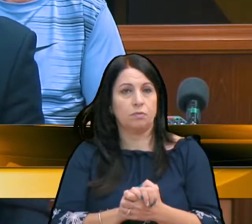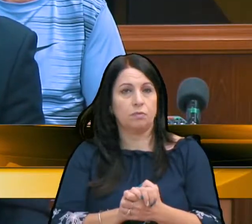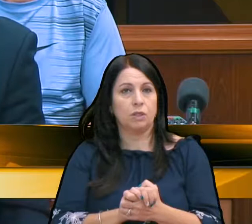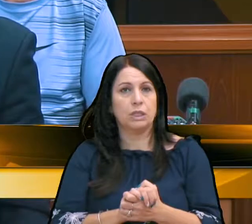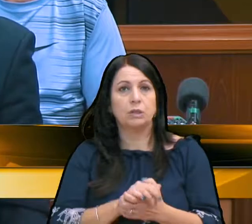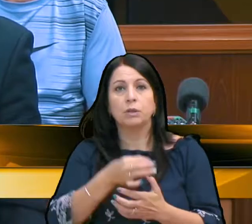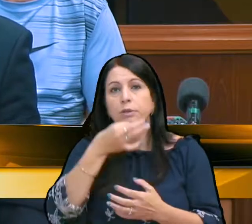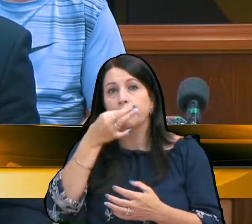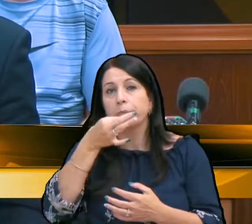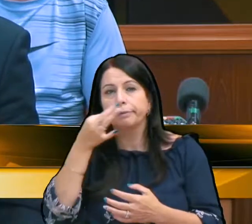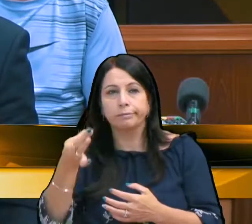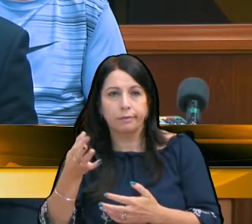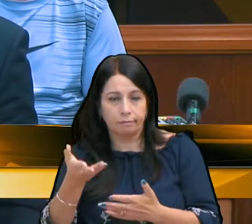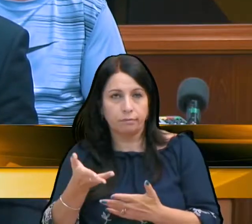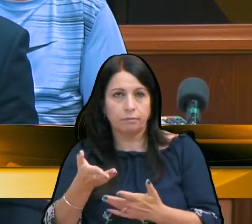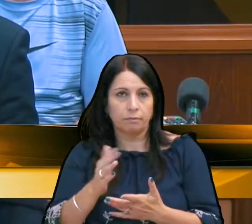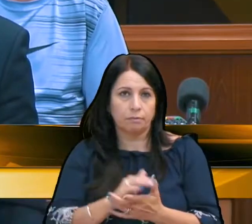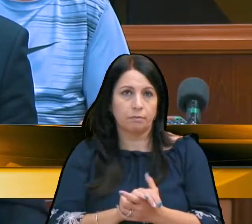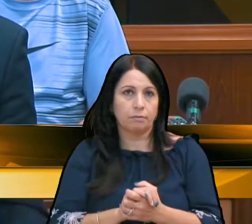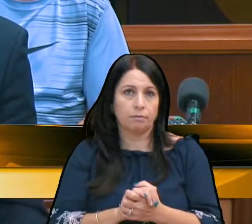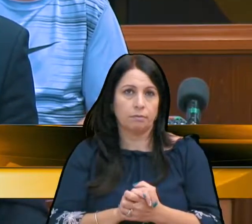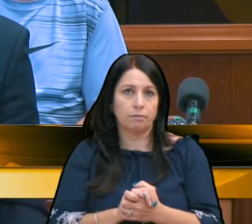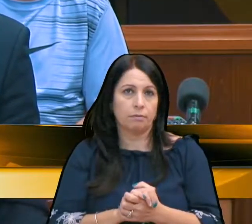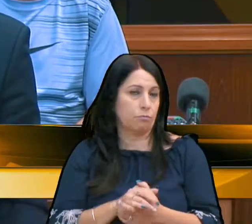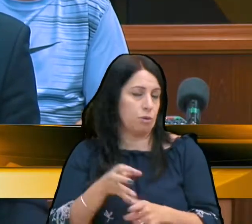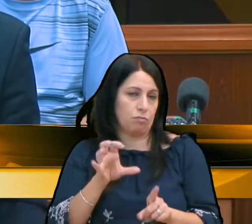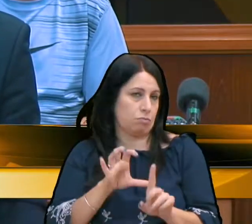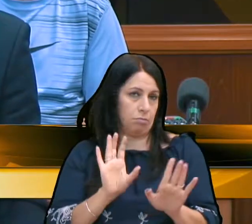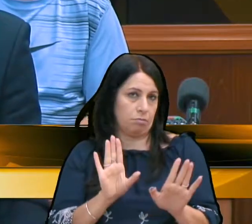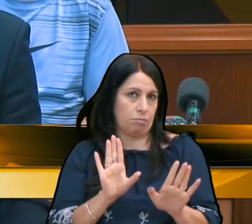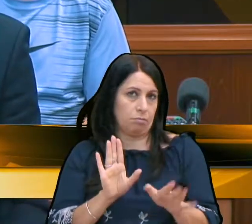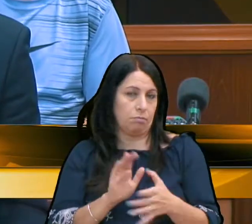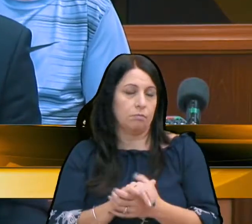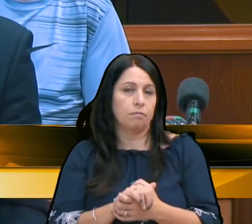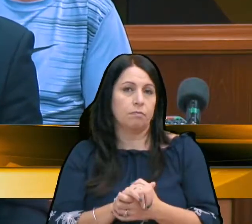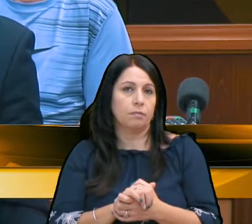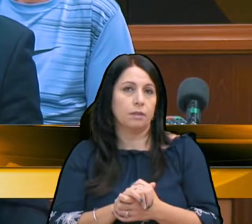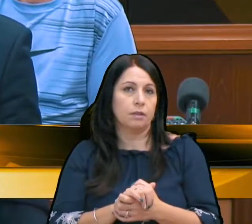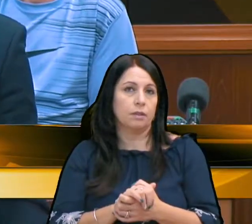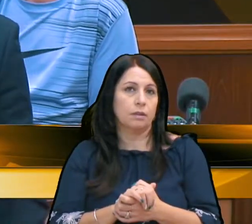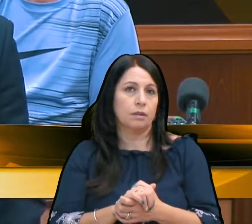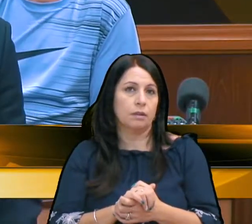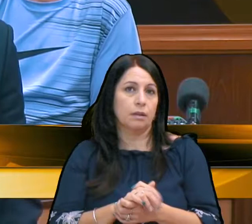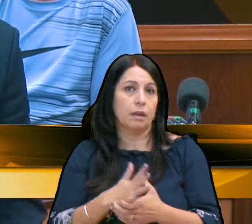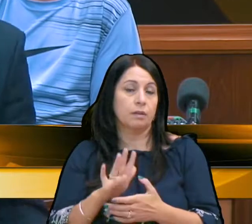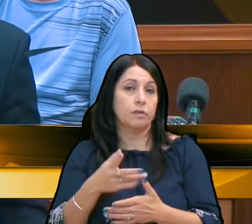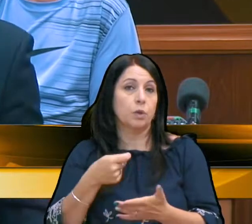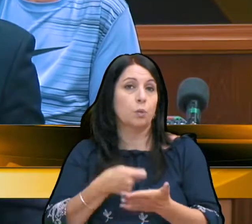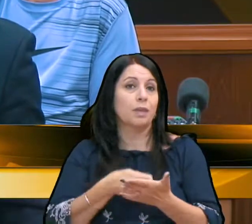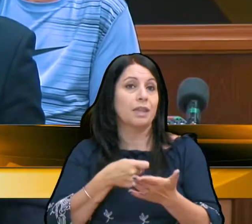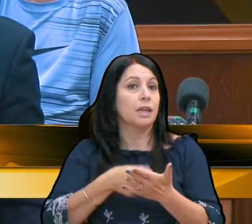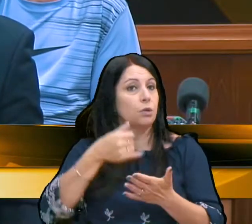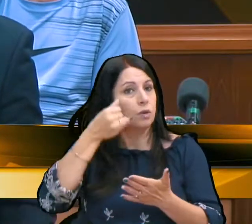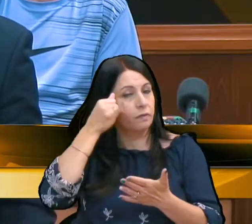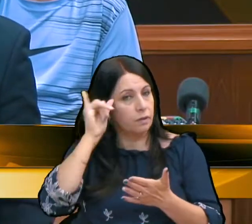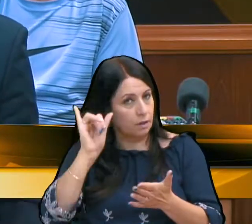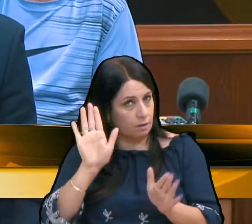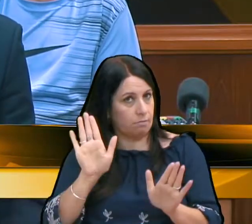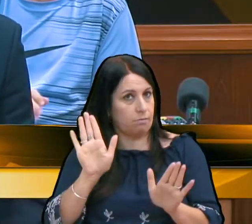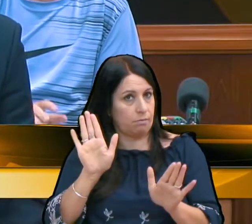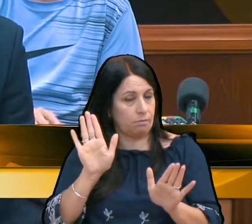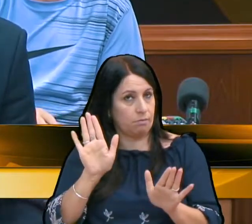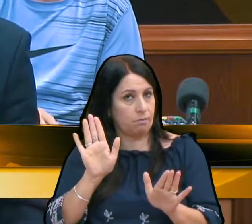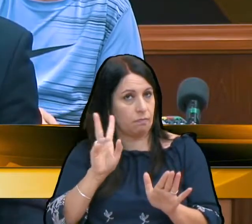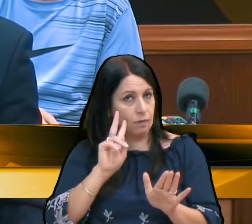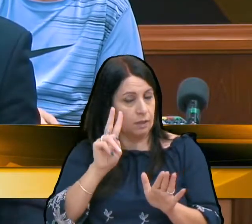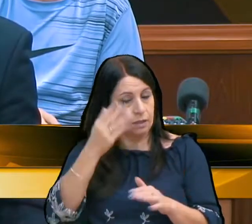só uns comentários, assim, nada de para agredir. Mas às vezes eu tento evitar... Olha,